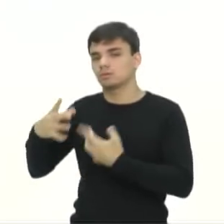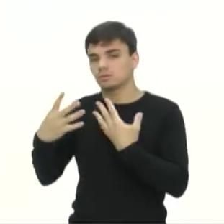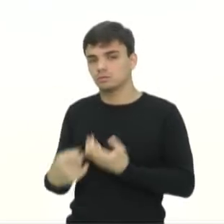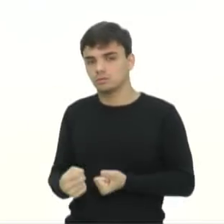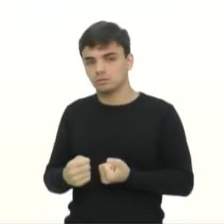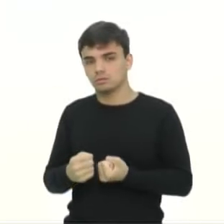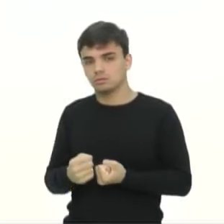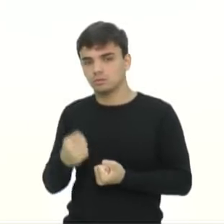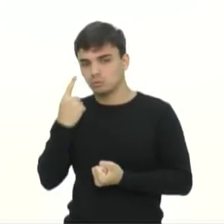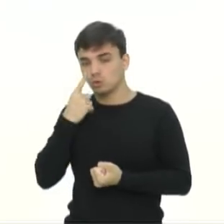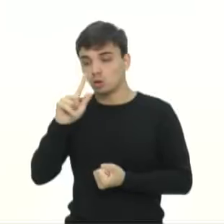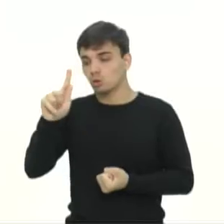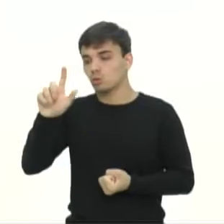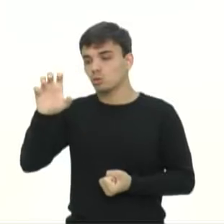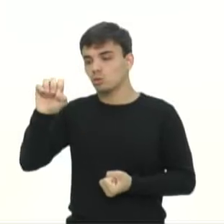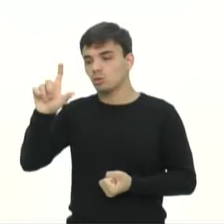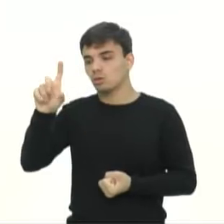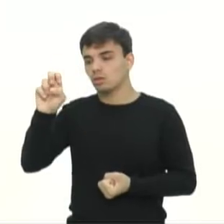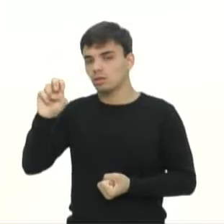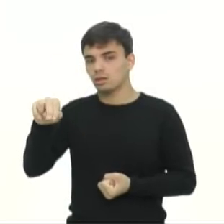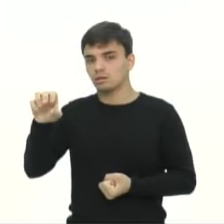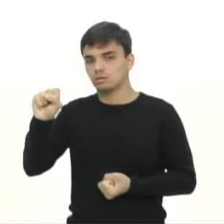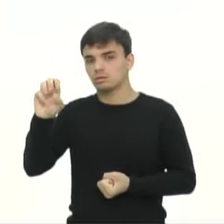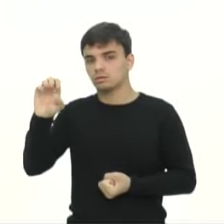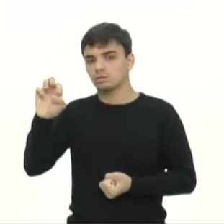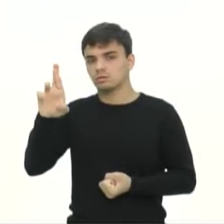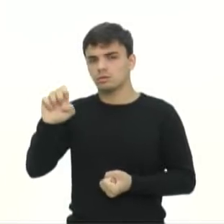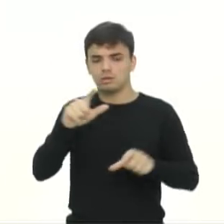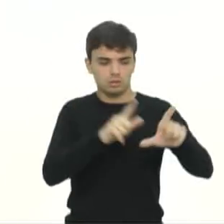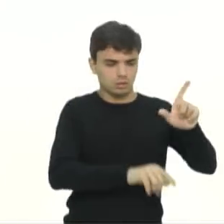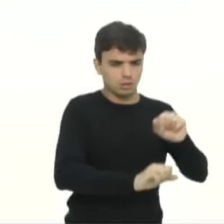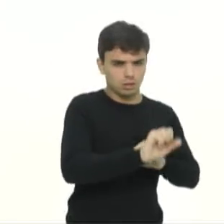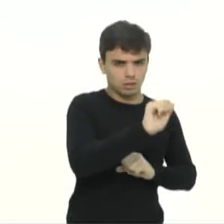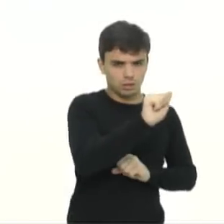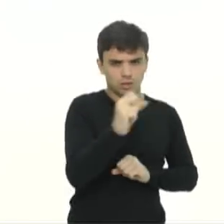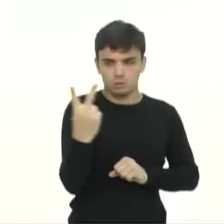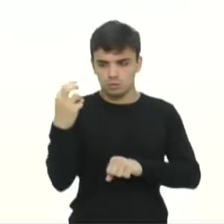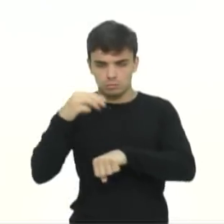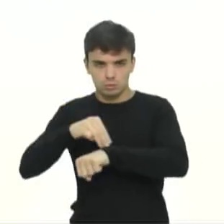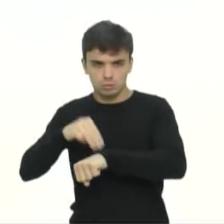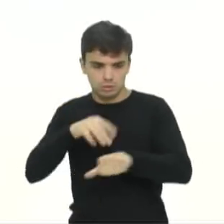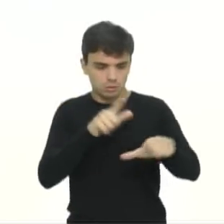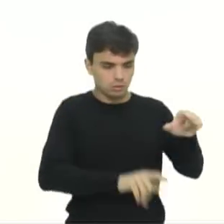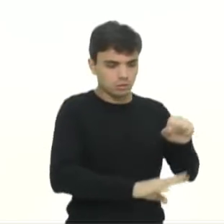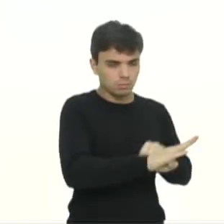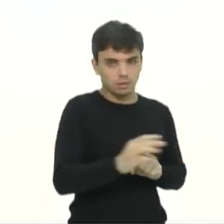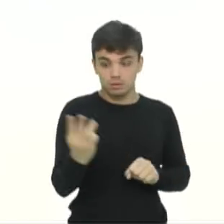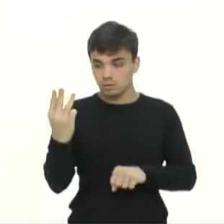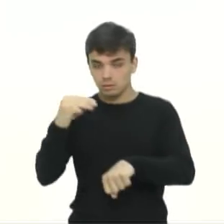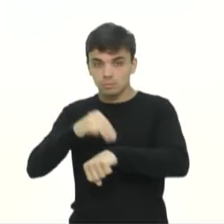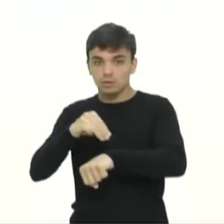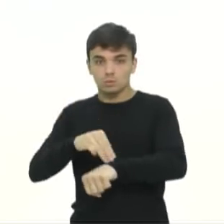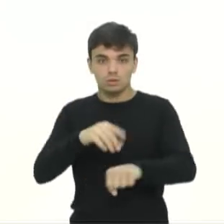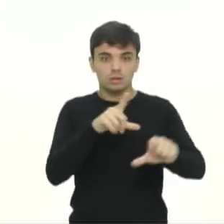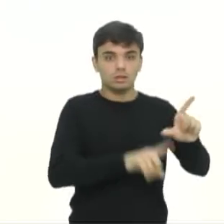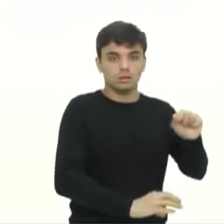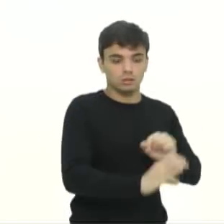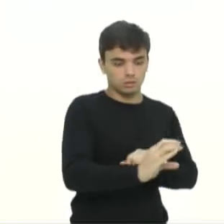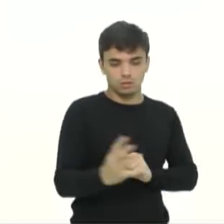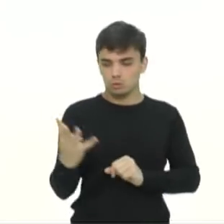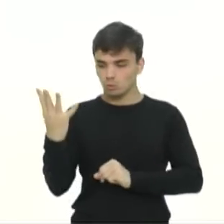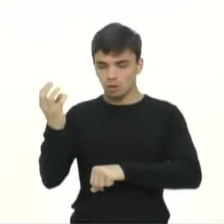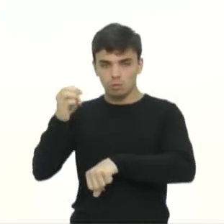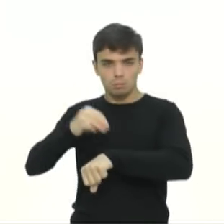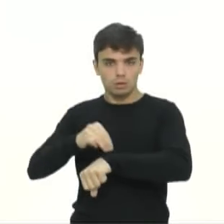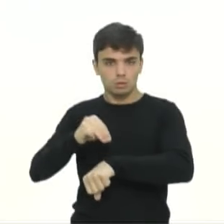consideração o goal score? Letra A, 2 minutos. Letra B, 3 minutos. Letra C, 4